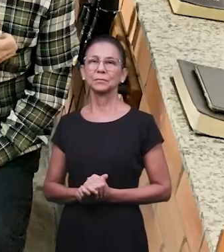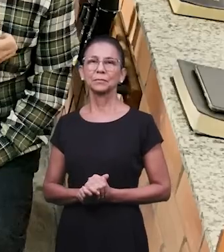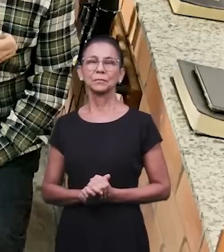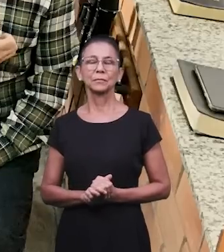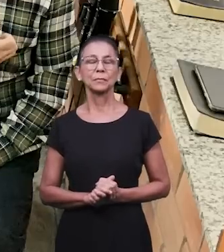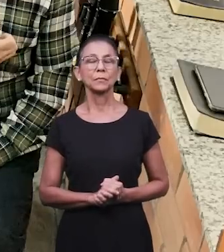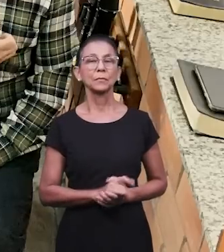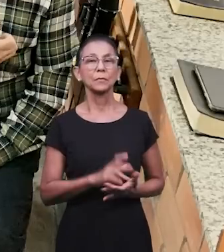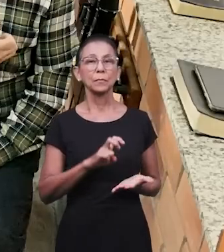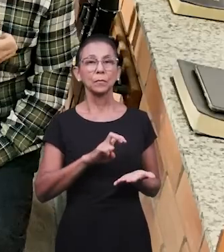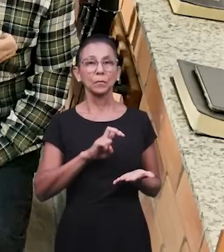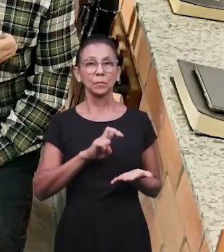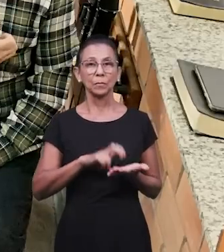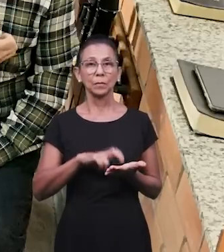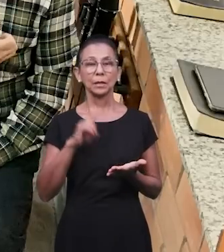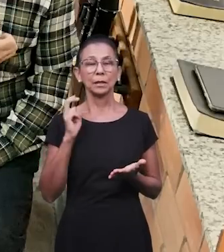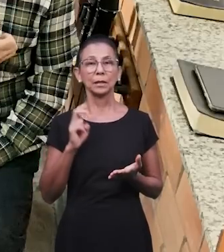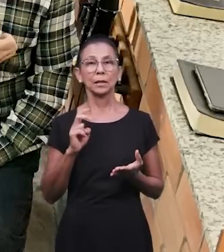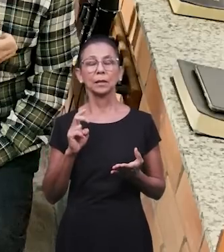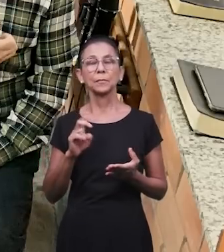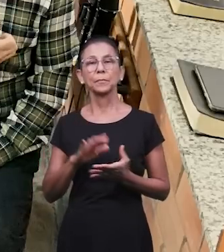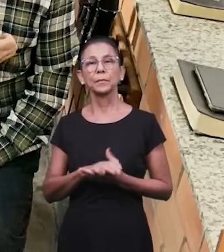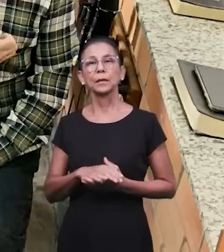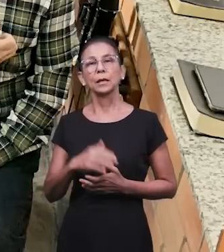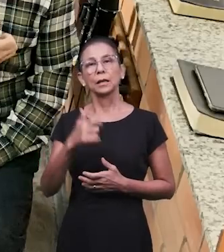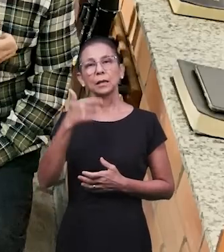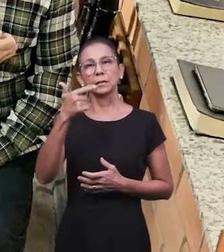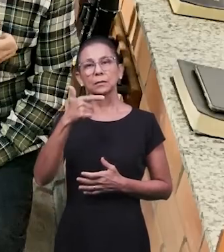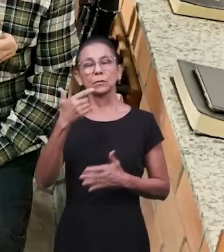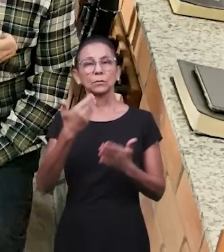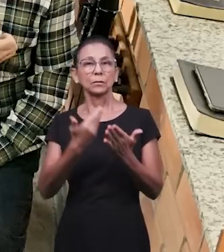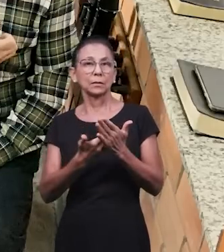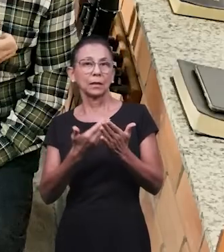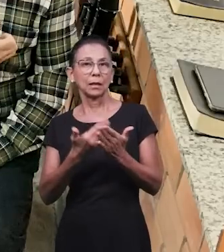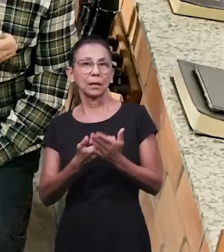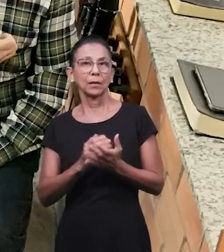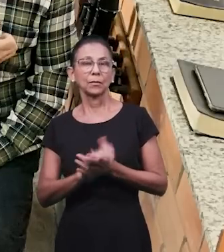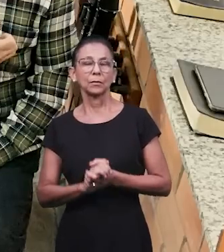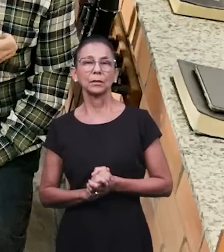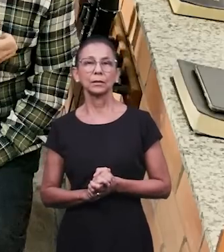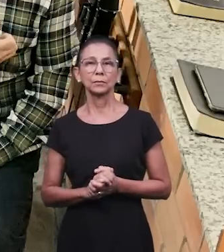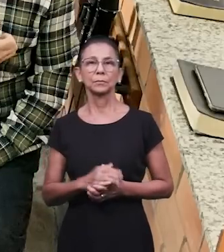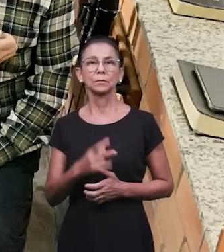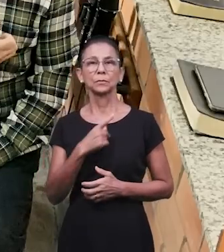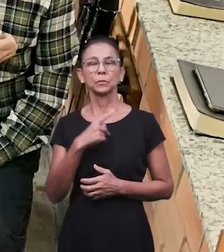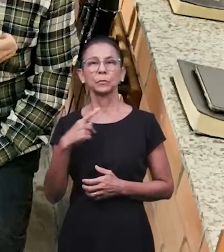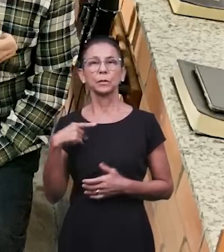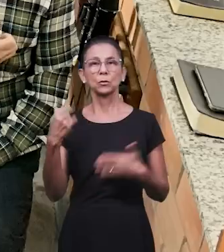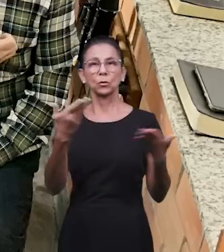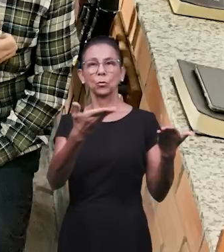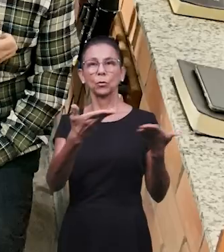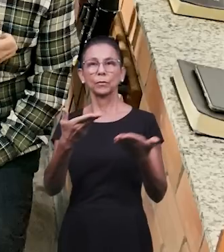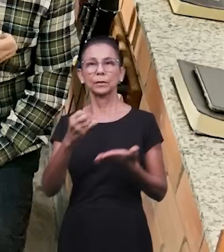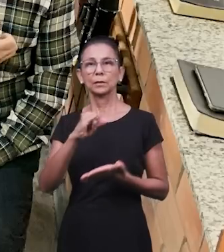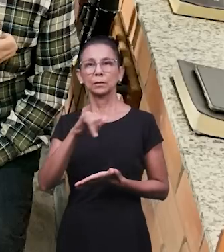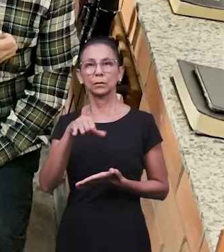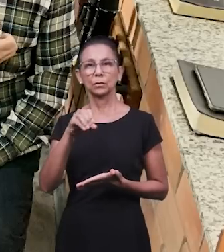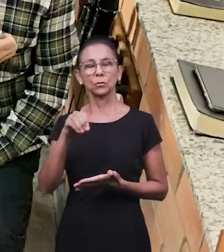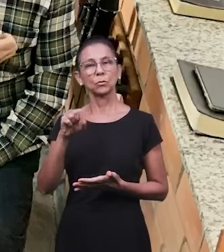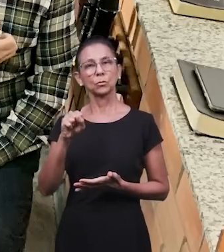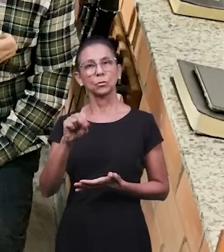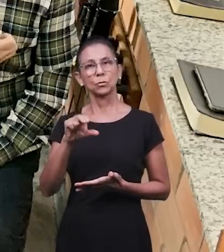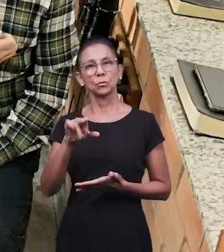segunda aula da manhã foi ministrada pelo pastor e também convidado Josué Emerick, de Florianópolis, Santa